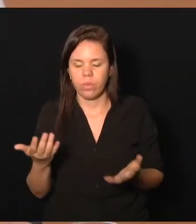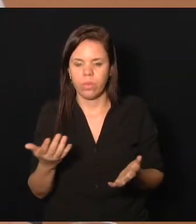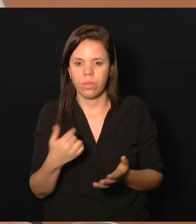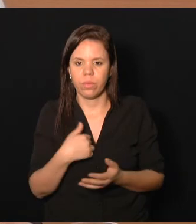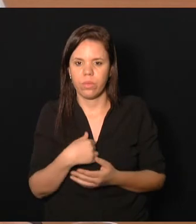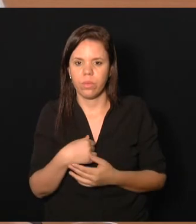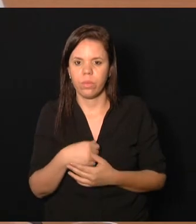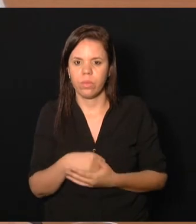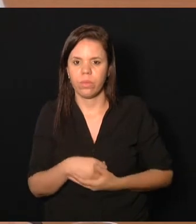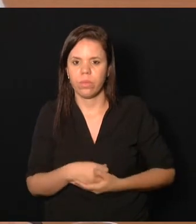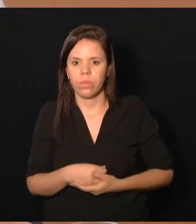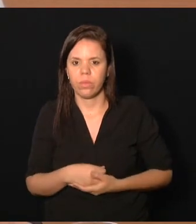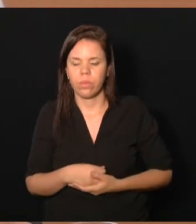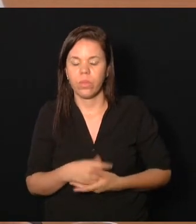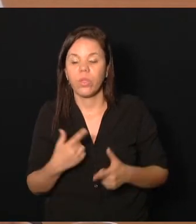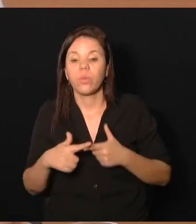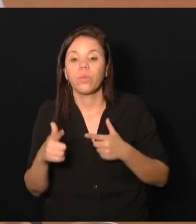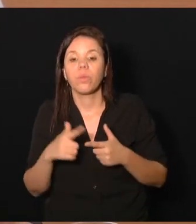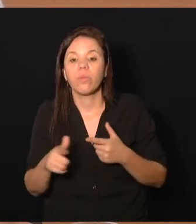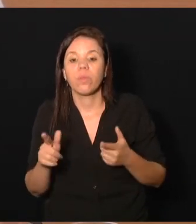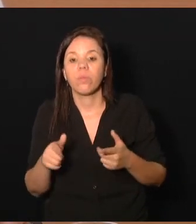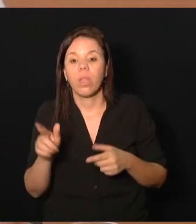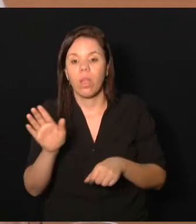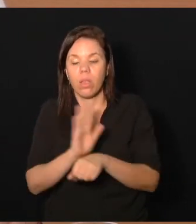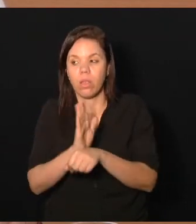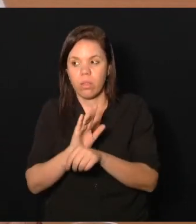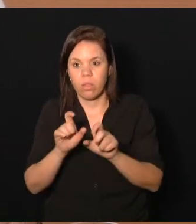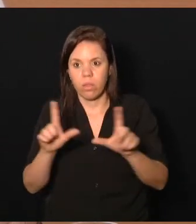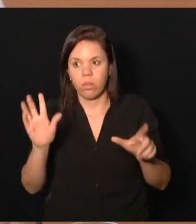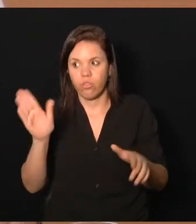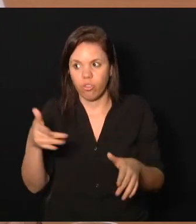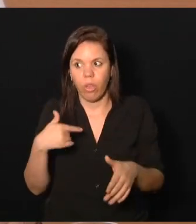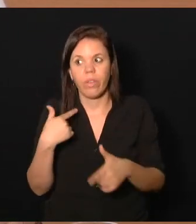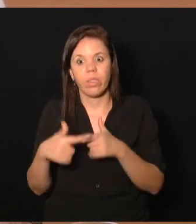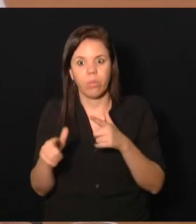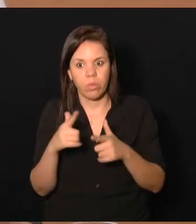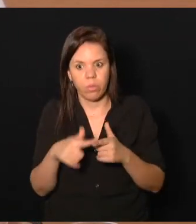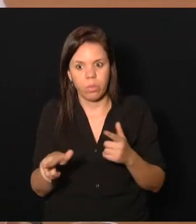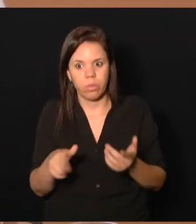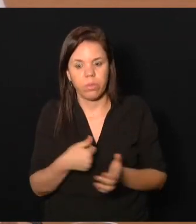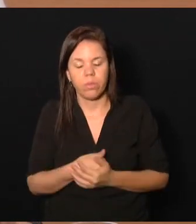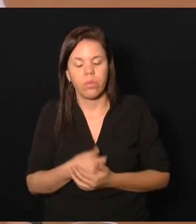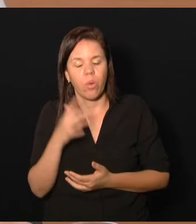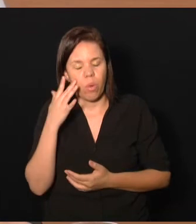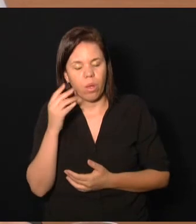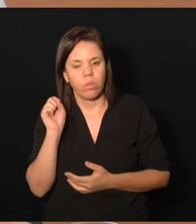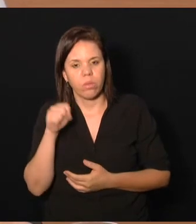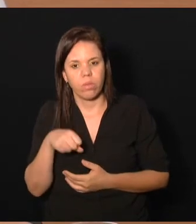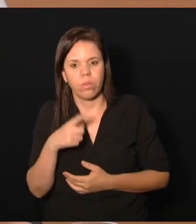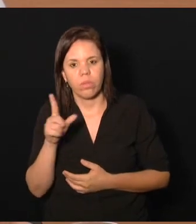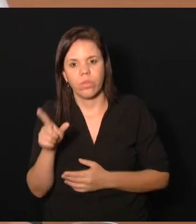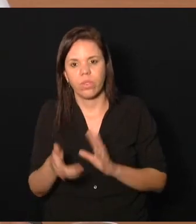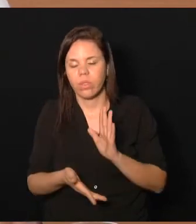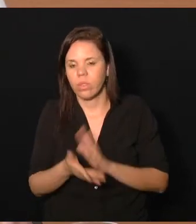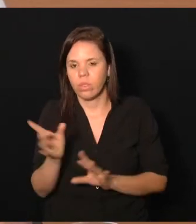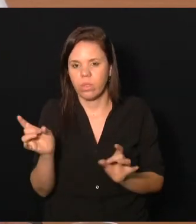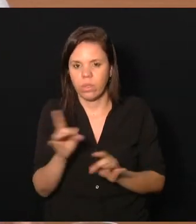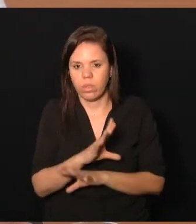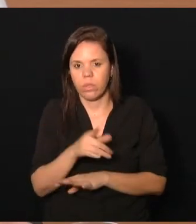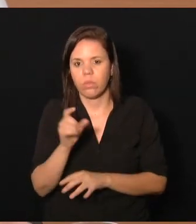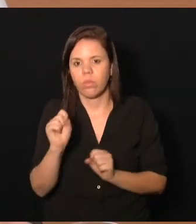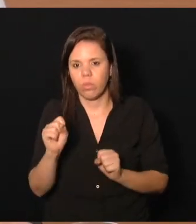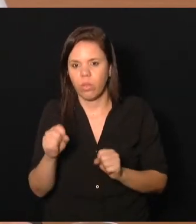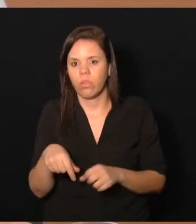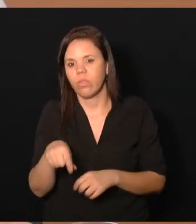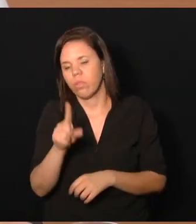assim, o problema do cinema já vai dar problema. Mas vocês, saindo, vocês podem ir para cima que